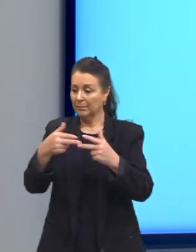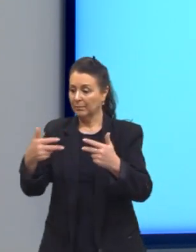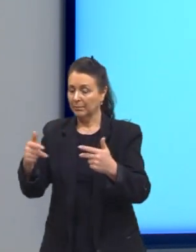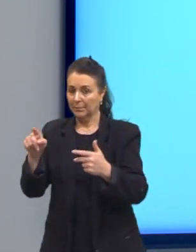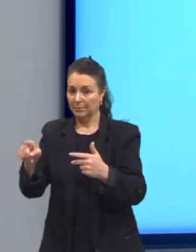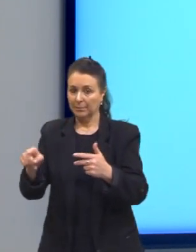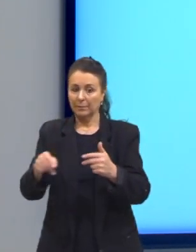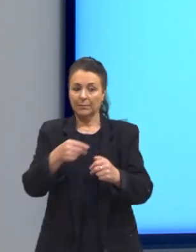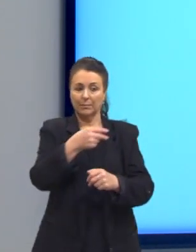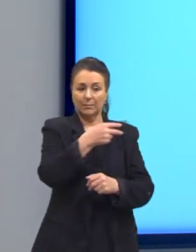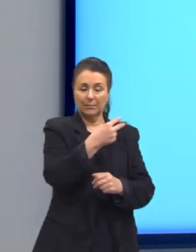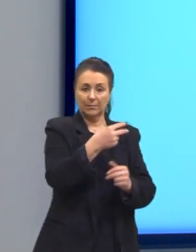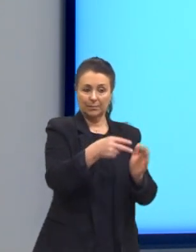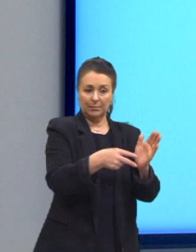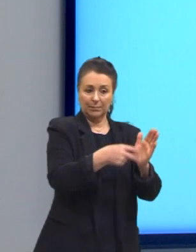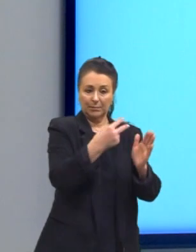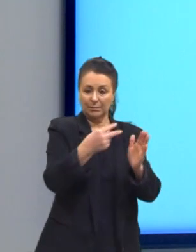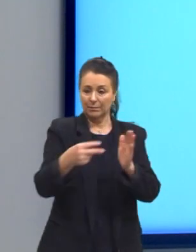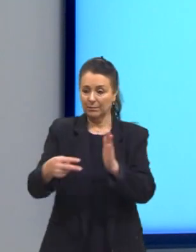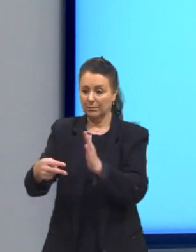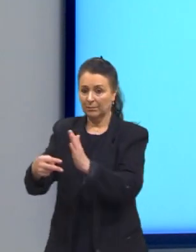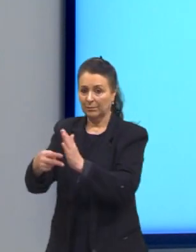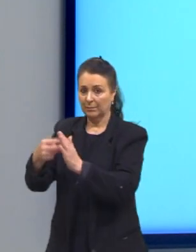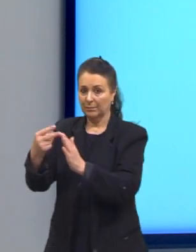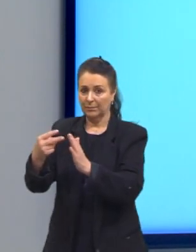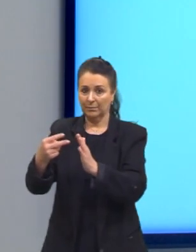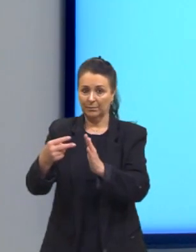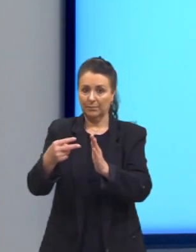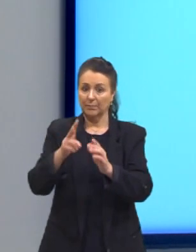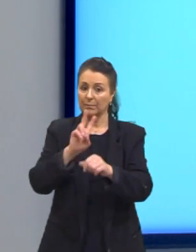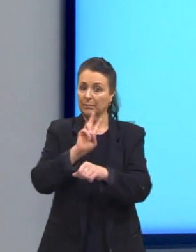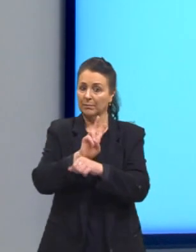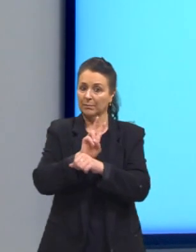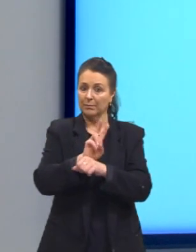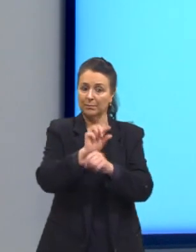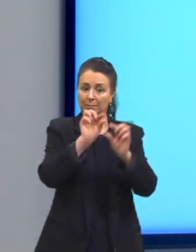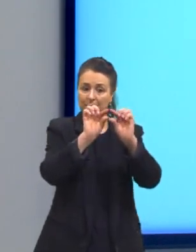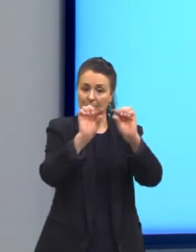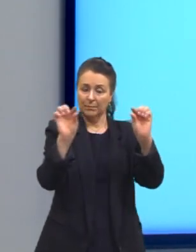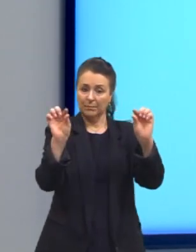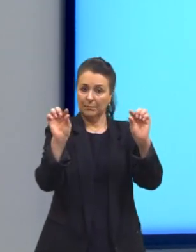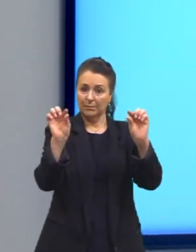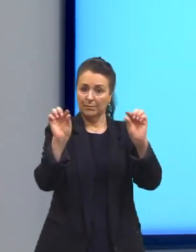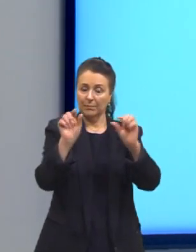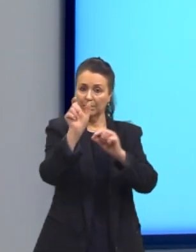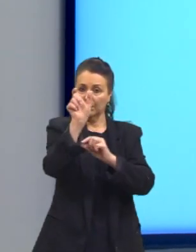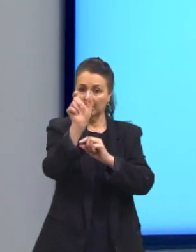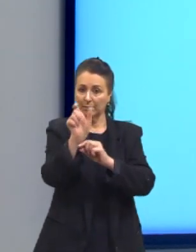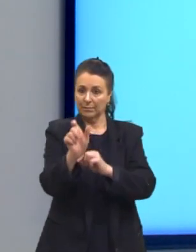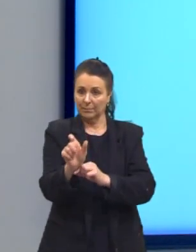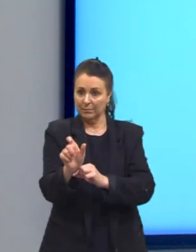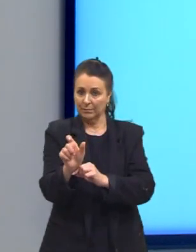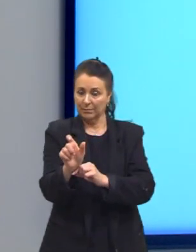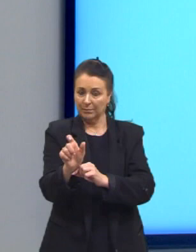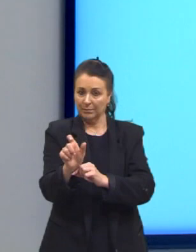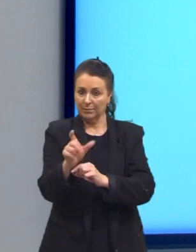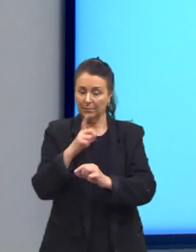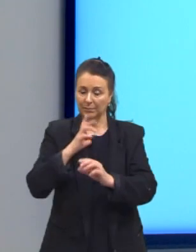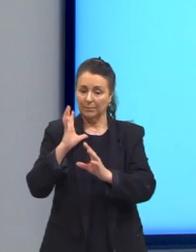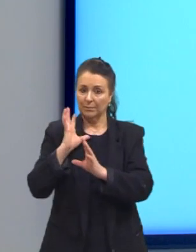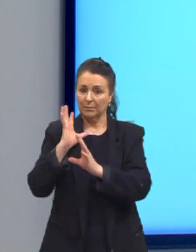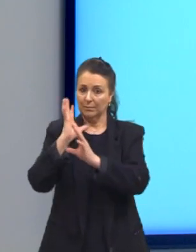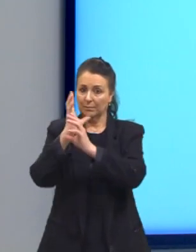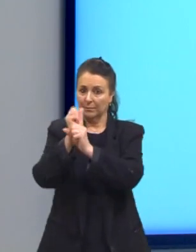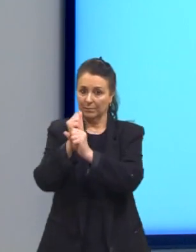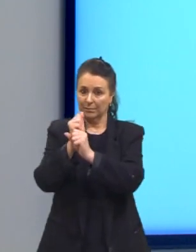sempre cuidando né linha e coluna E aí nós teríamos a matriz com o resultado né seria ali a nossa